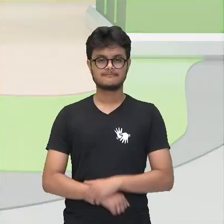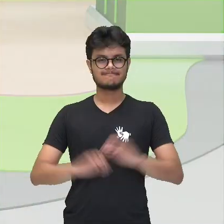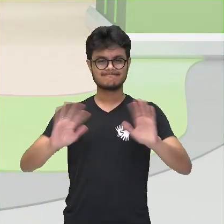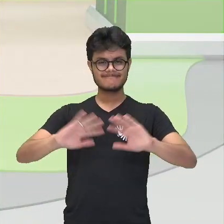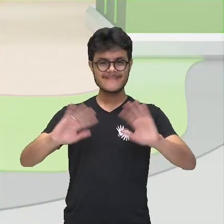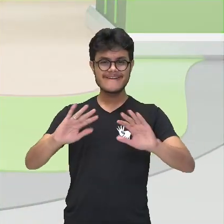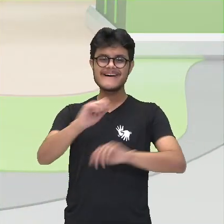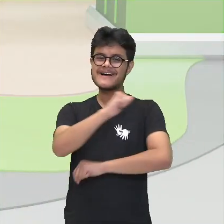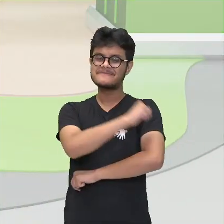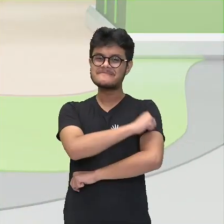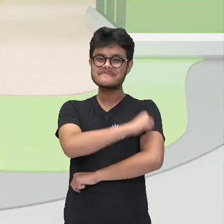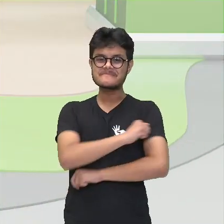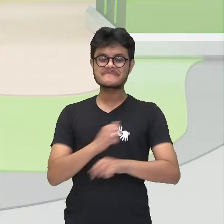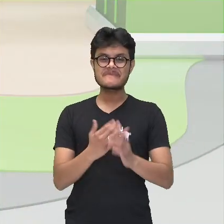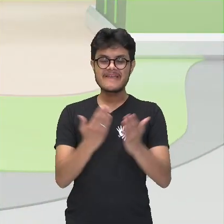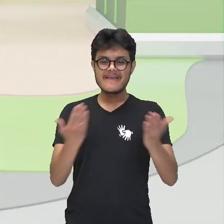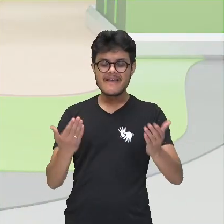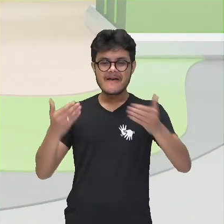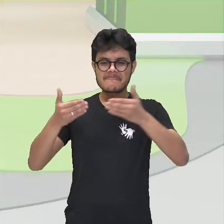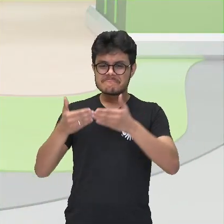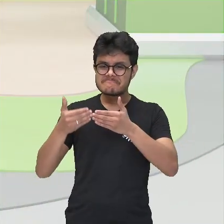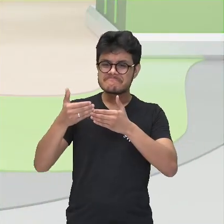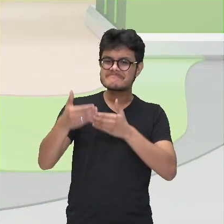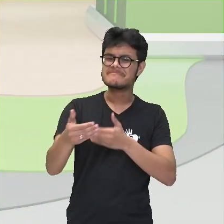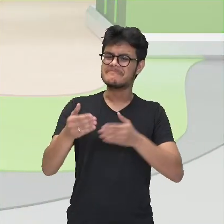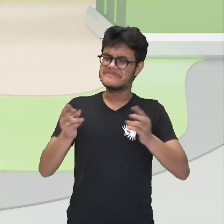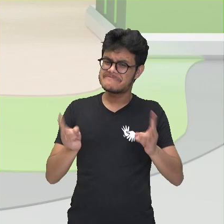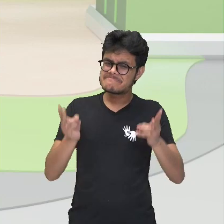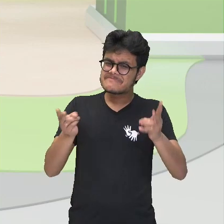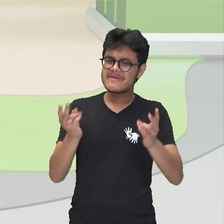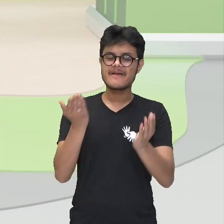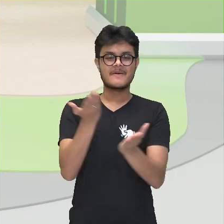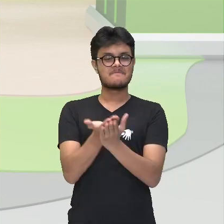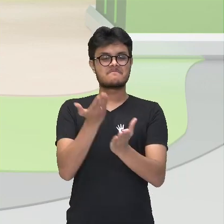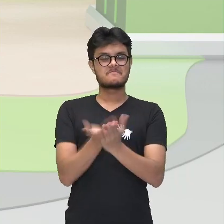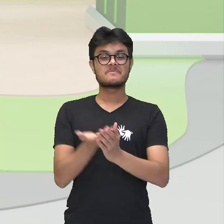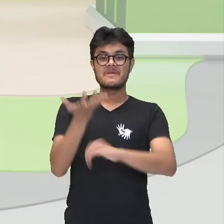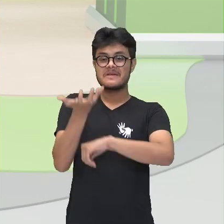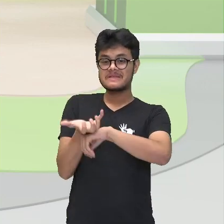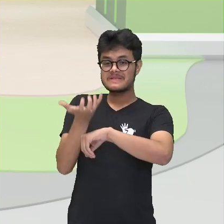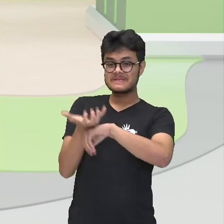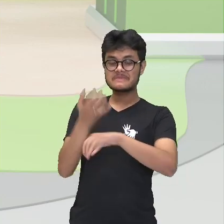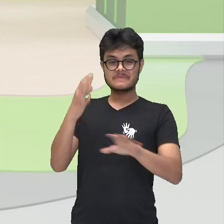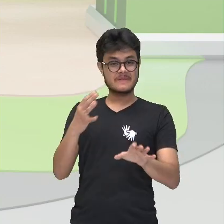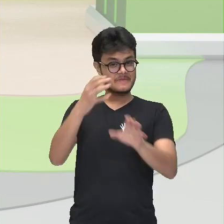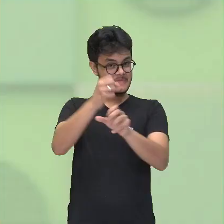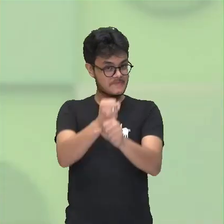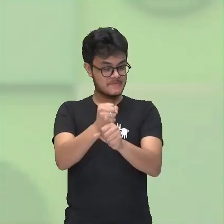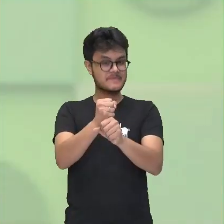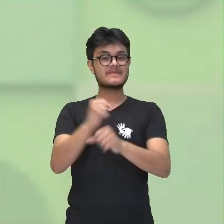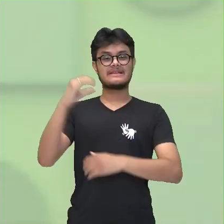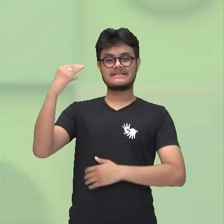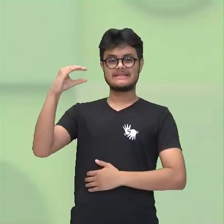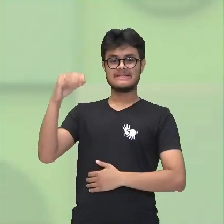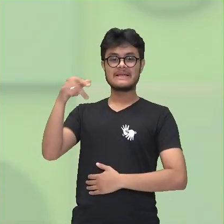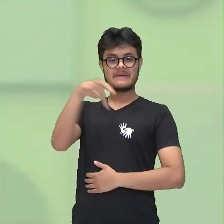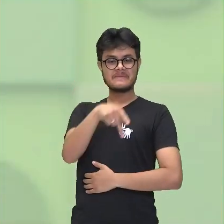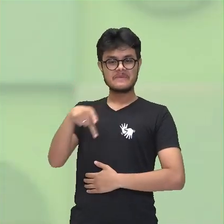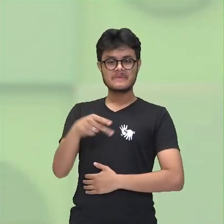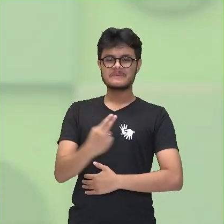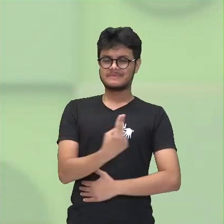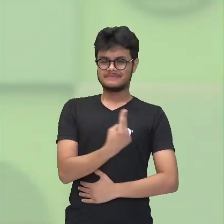Olá, alunos! Vamos aí dar continuidade à nossa aula de revisão. Eu sou a professora